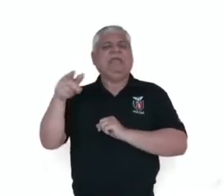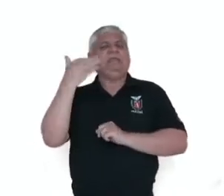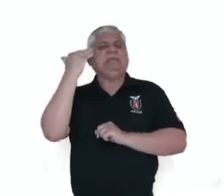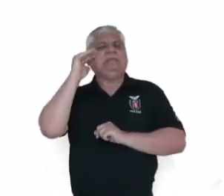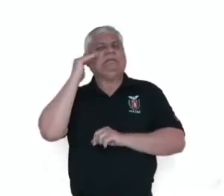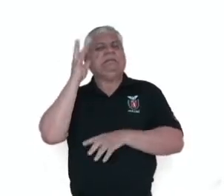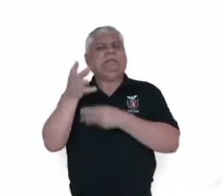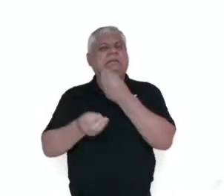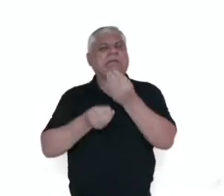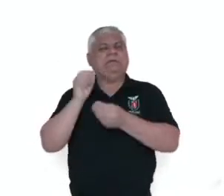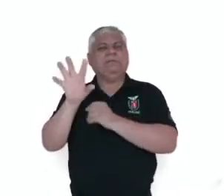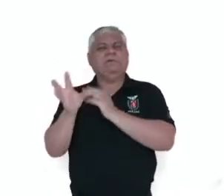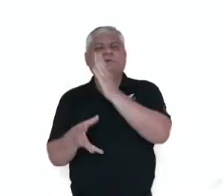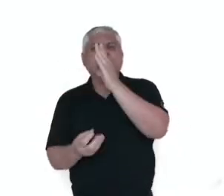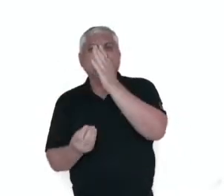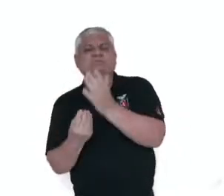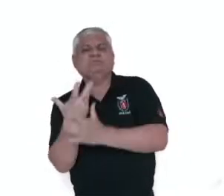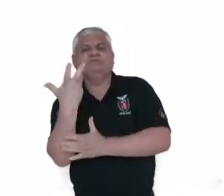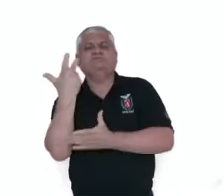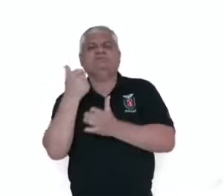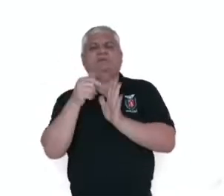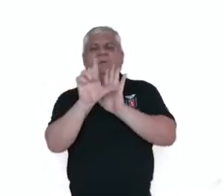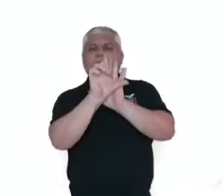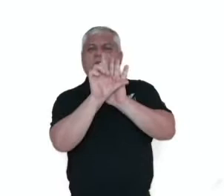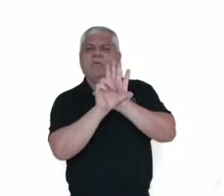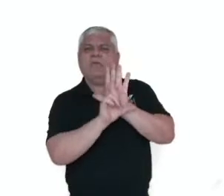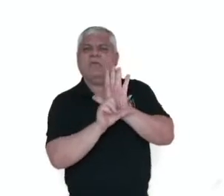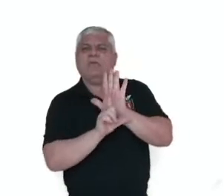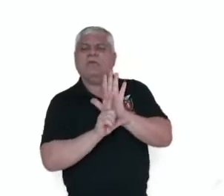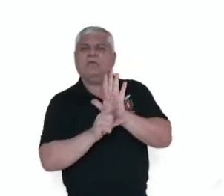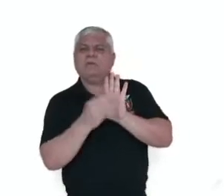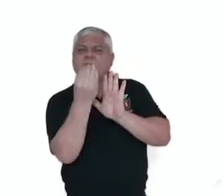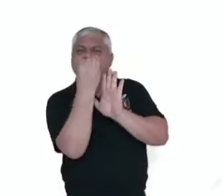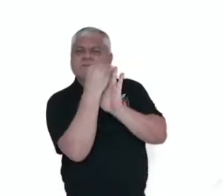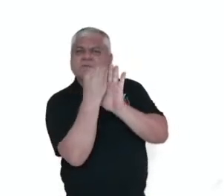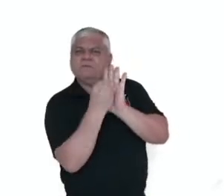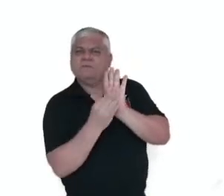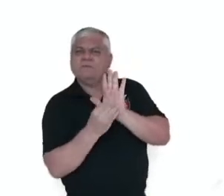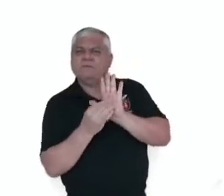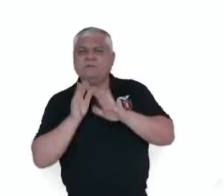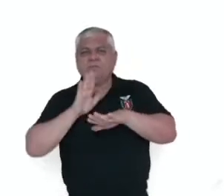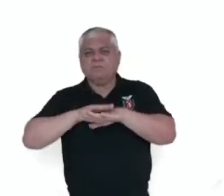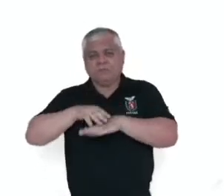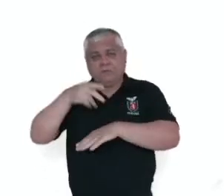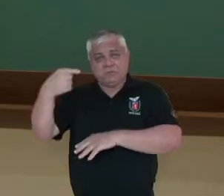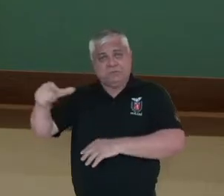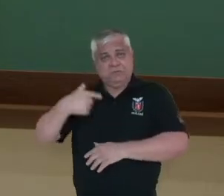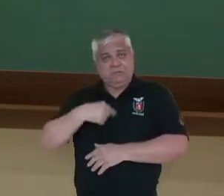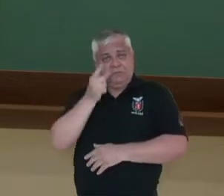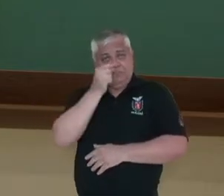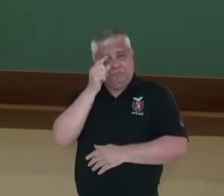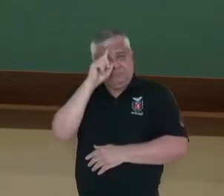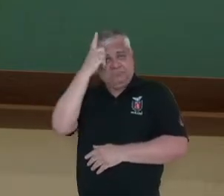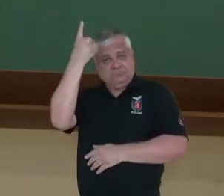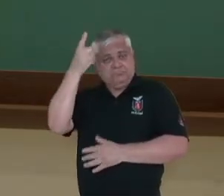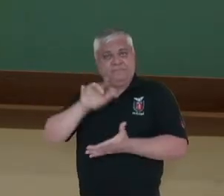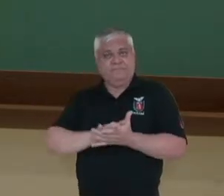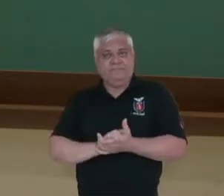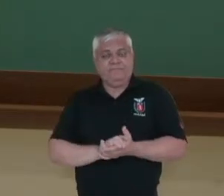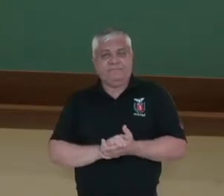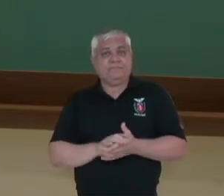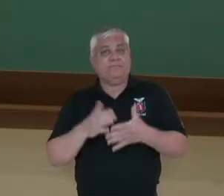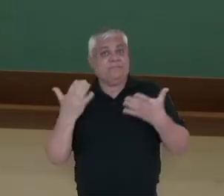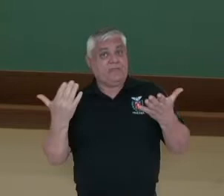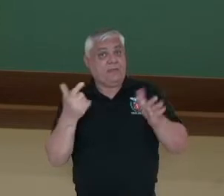a origem e o fundamento das leis de acordo com Montesquieu. E falando